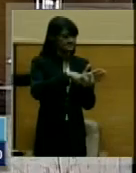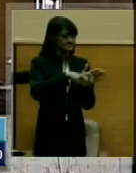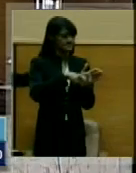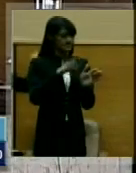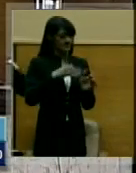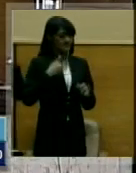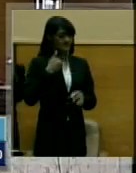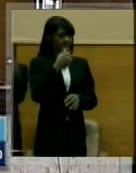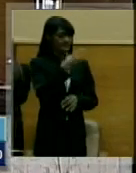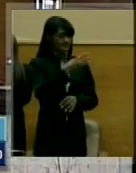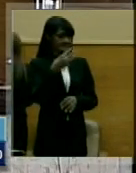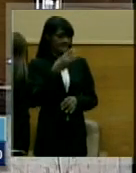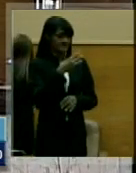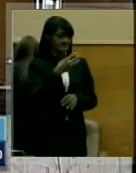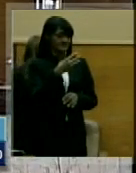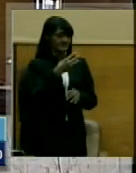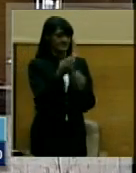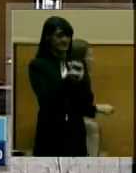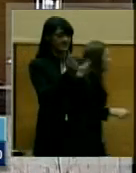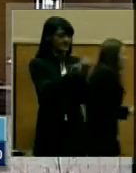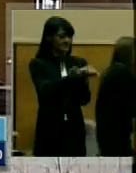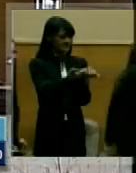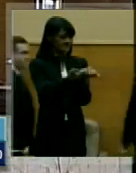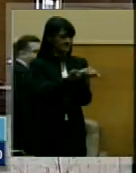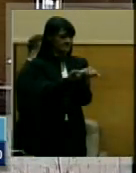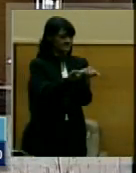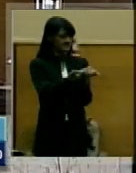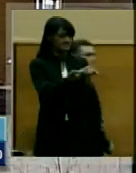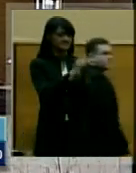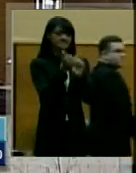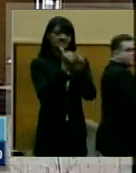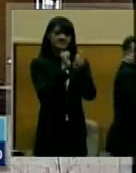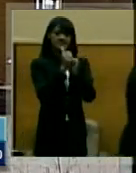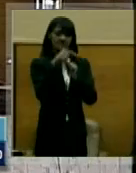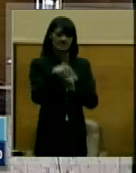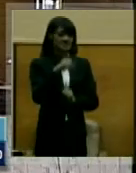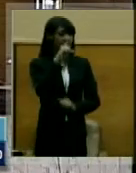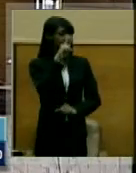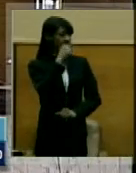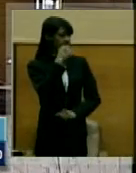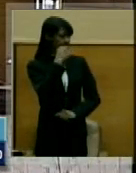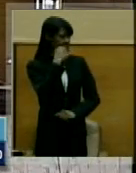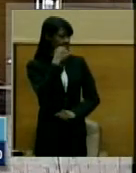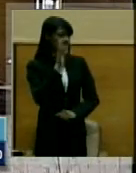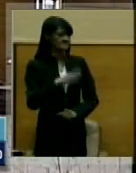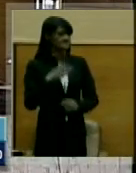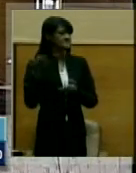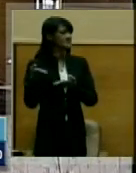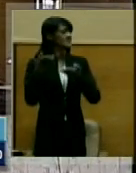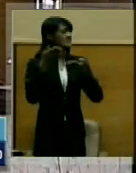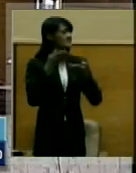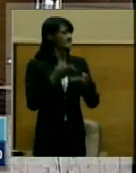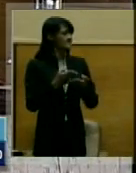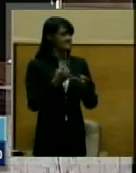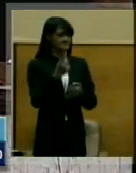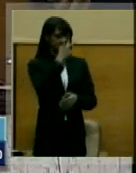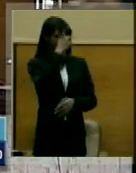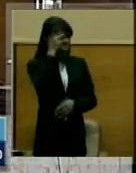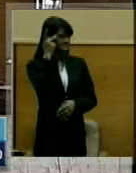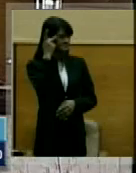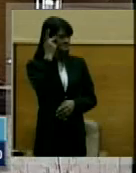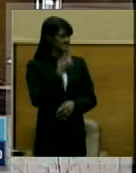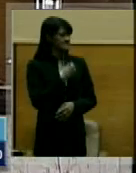anos, conheci o esporte adaptado em Aracaju, através do convite de um dos jogadores, que está até presente